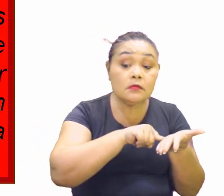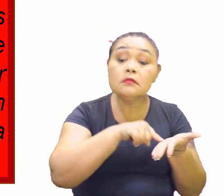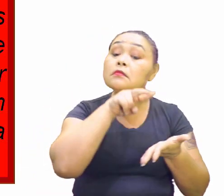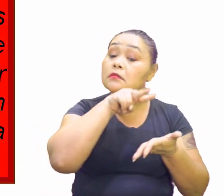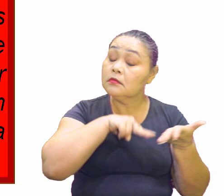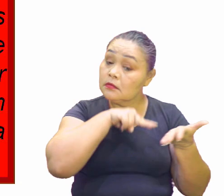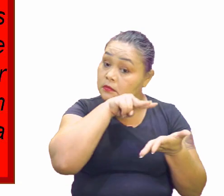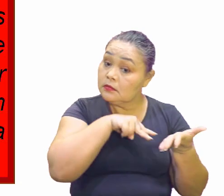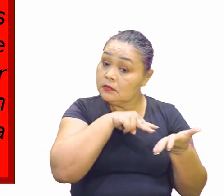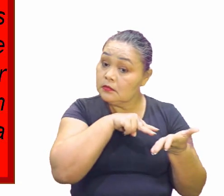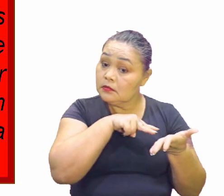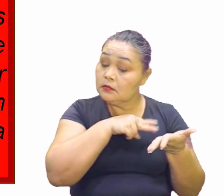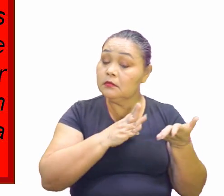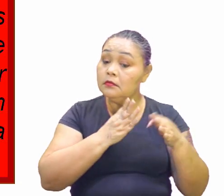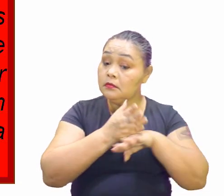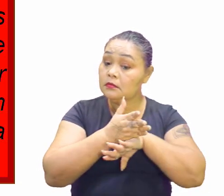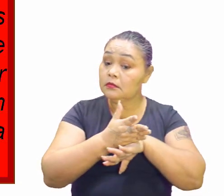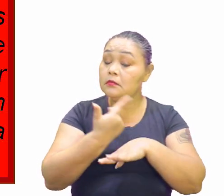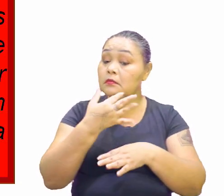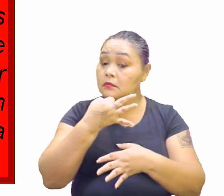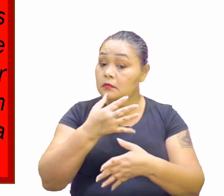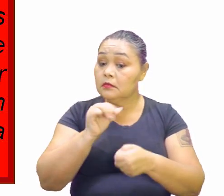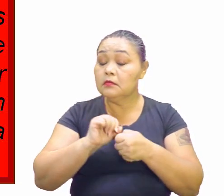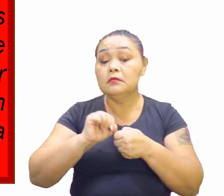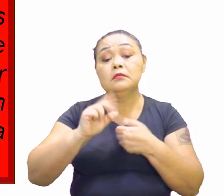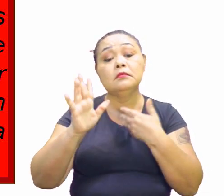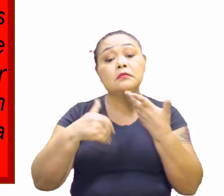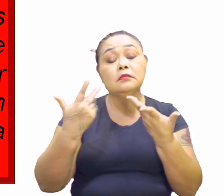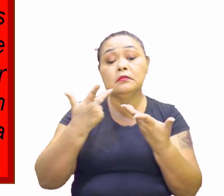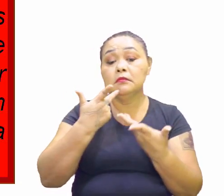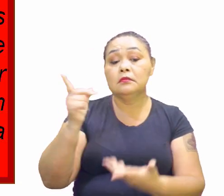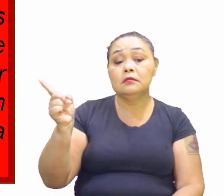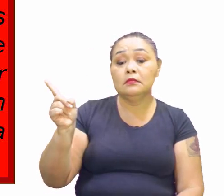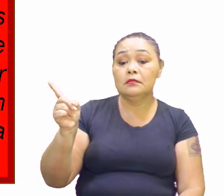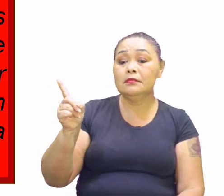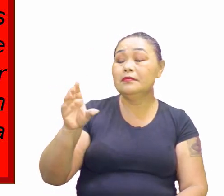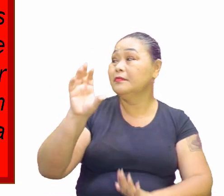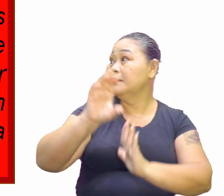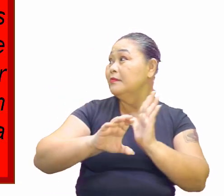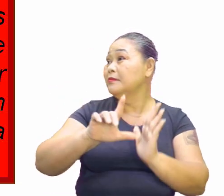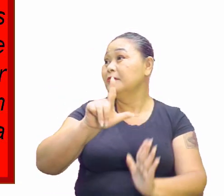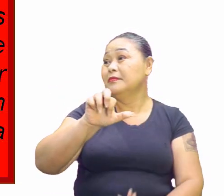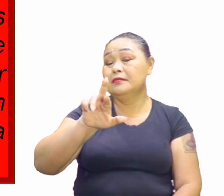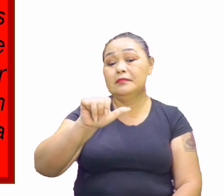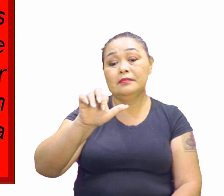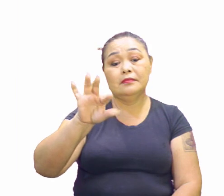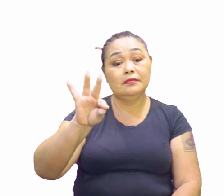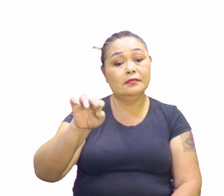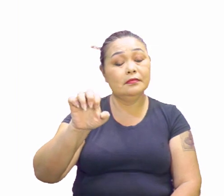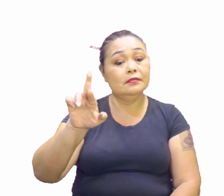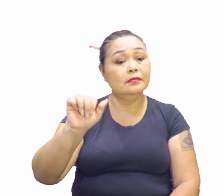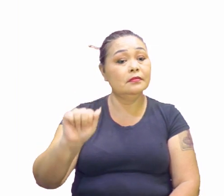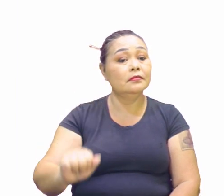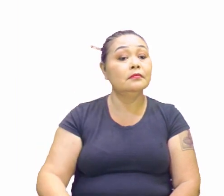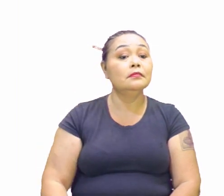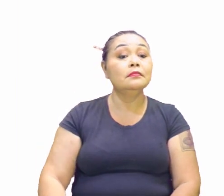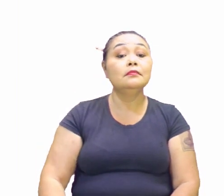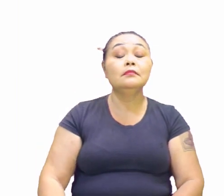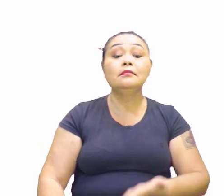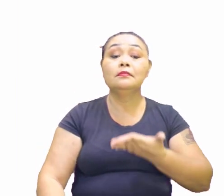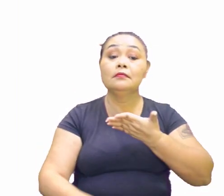ele leu, participou, comentou, falou. Olha o clube de leitura entrando aí, né?